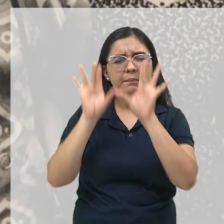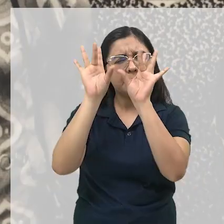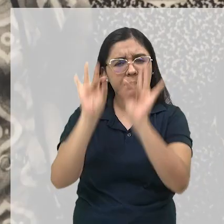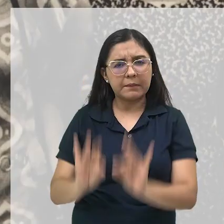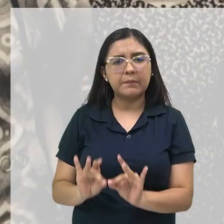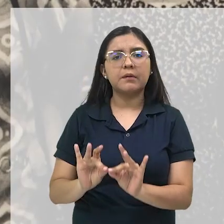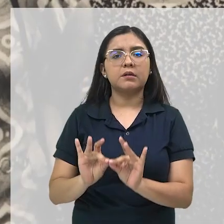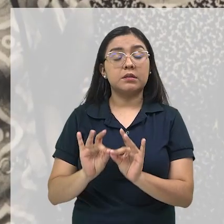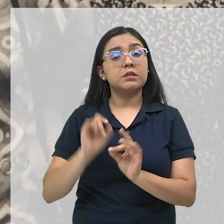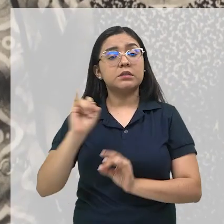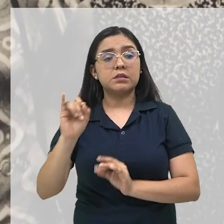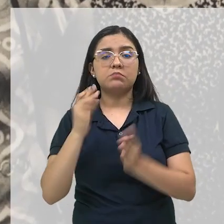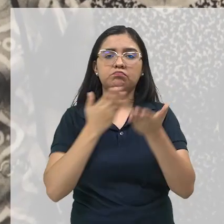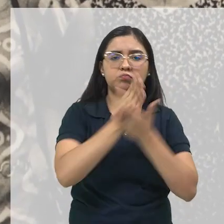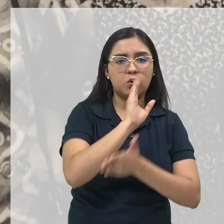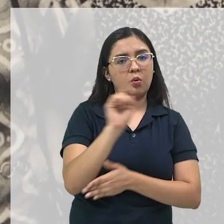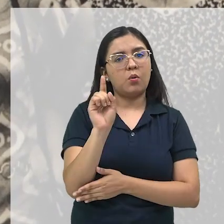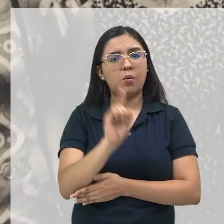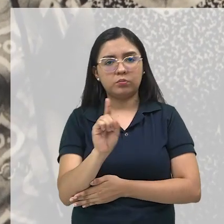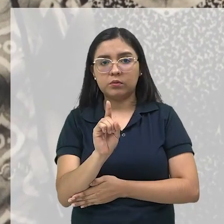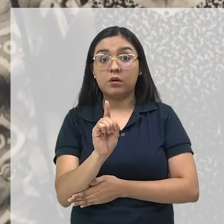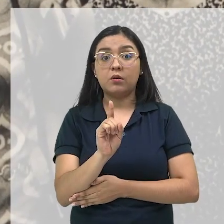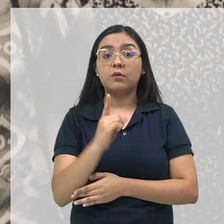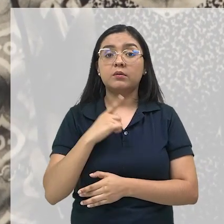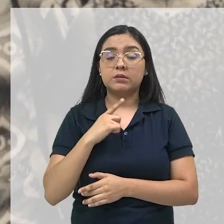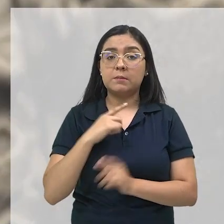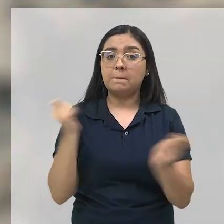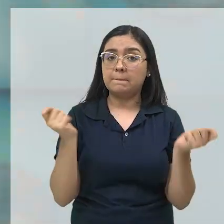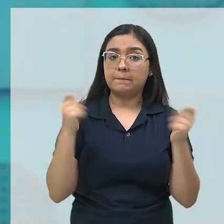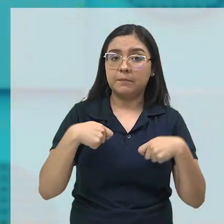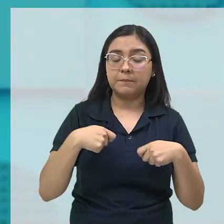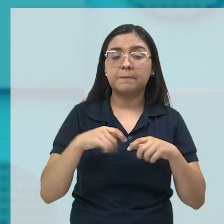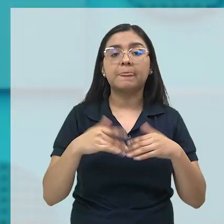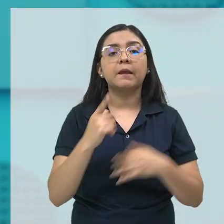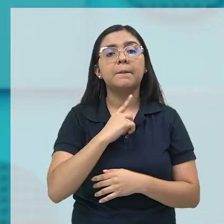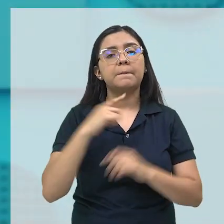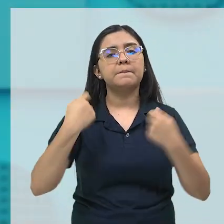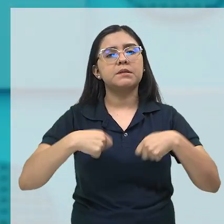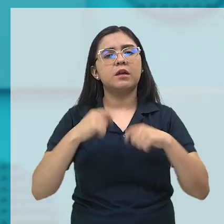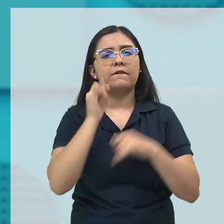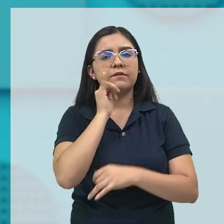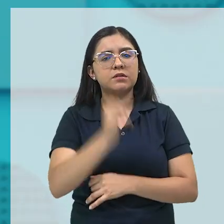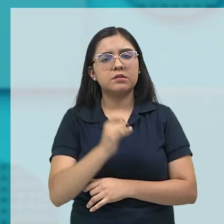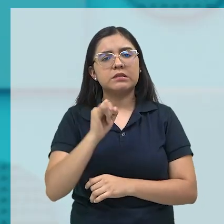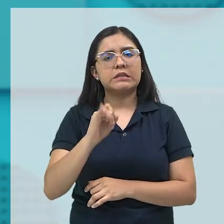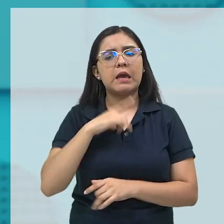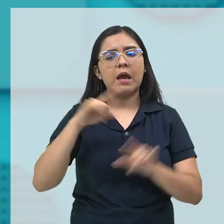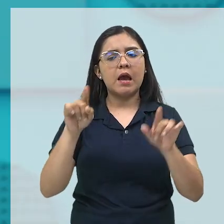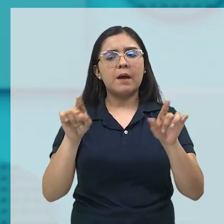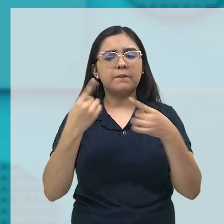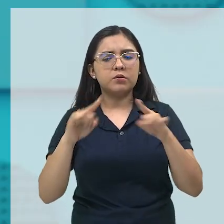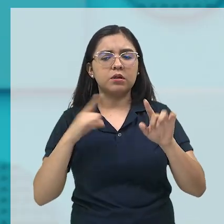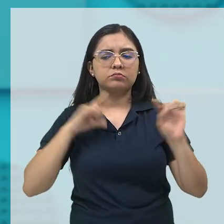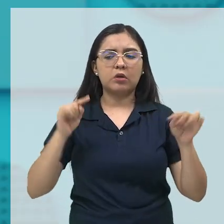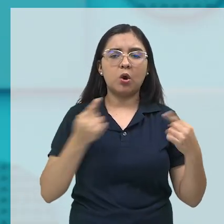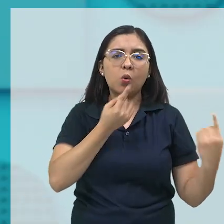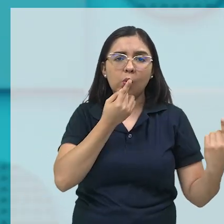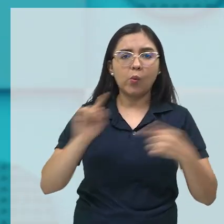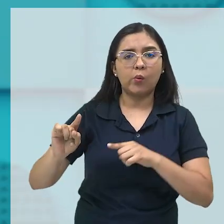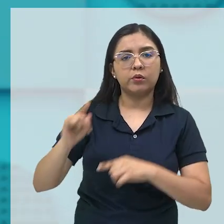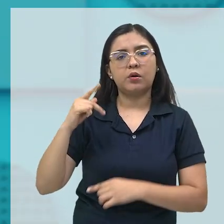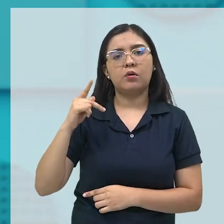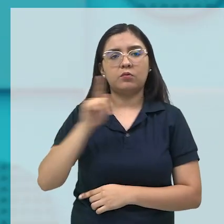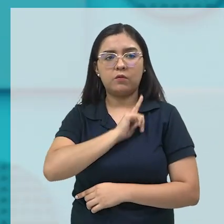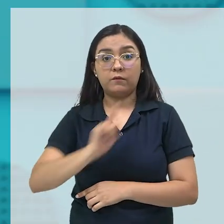e validar ou não essa letra, para dizer se passava ou não, tinha que dizer se essa música tinha alguma coisa contra o governo ou